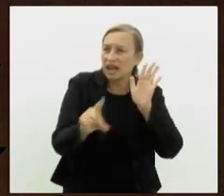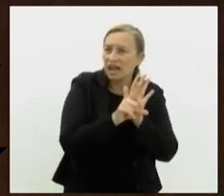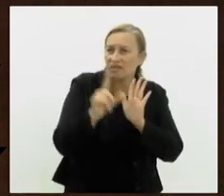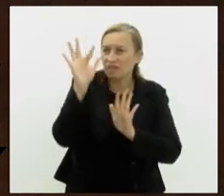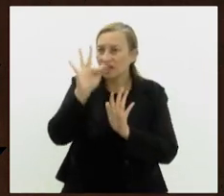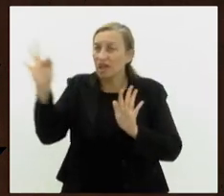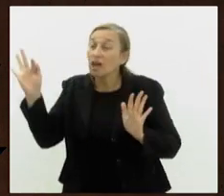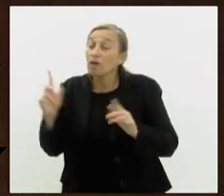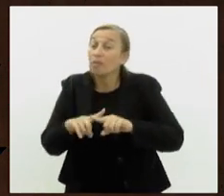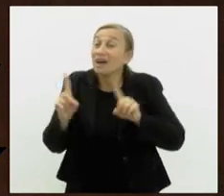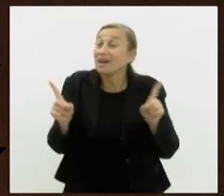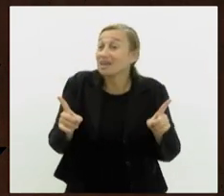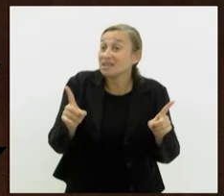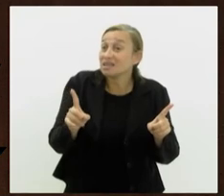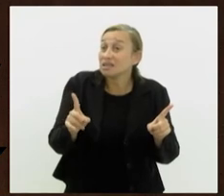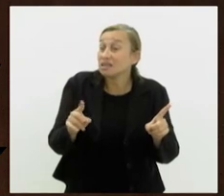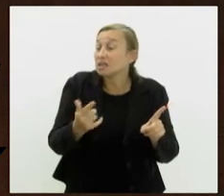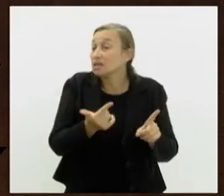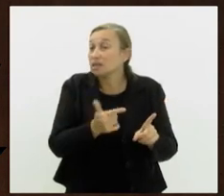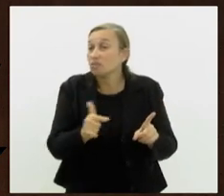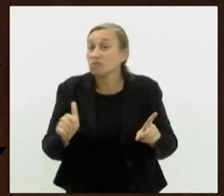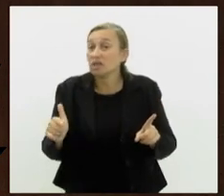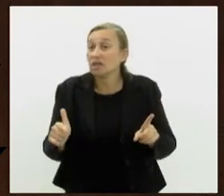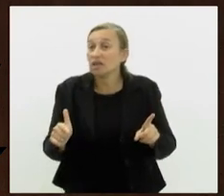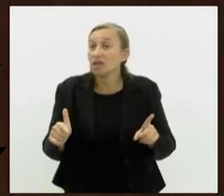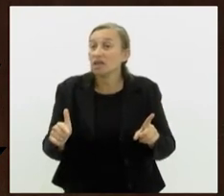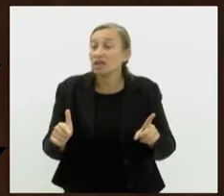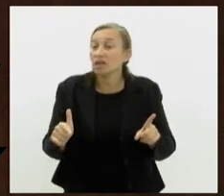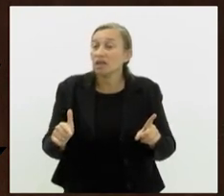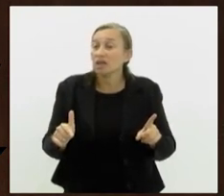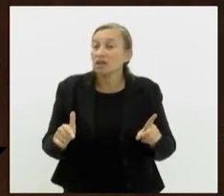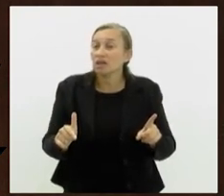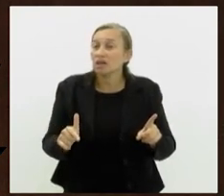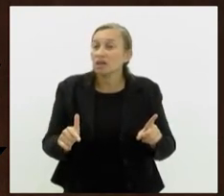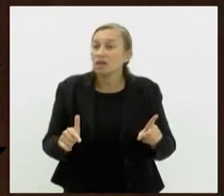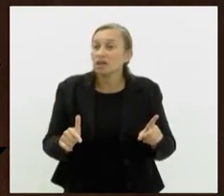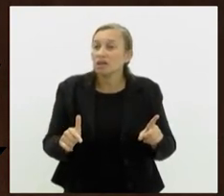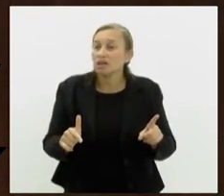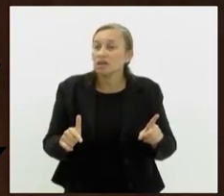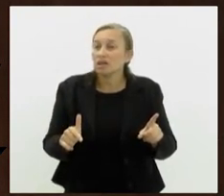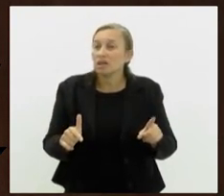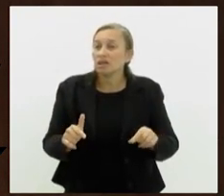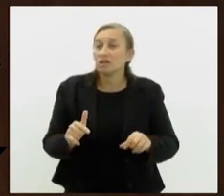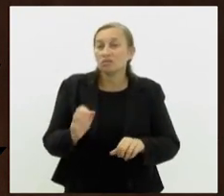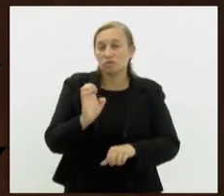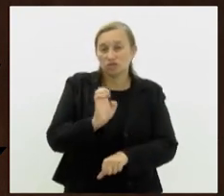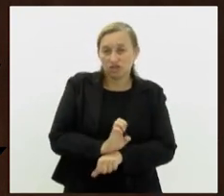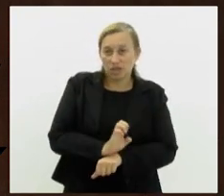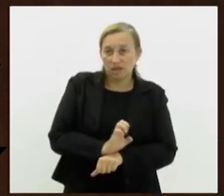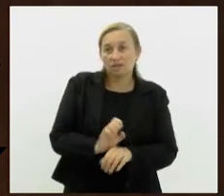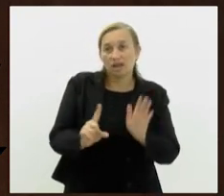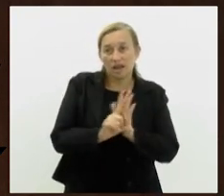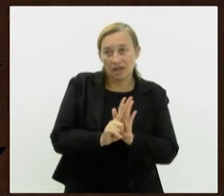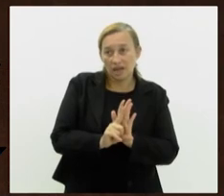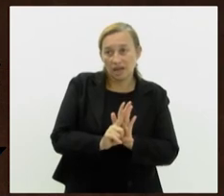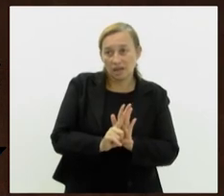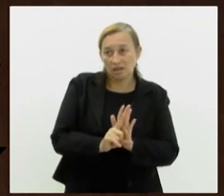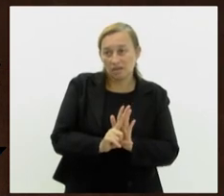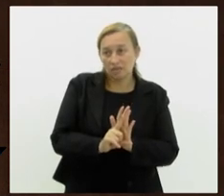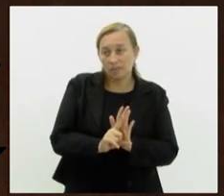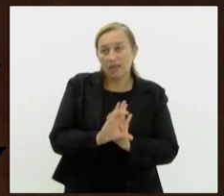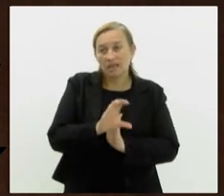que, entretanto, não há previsão exatamente na legislação estadual. Não há, a